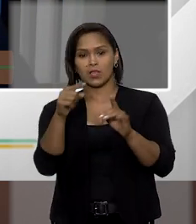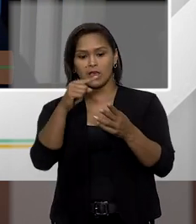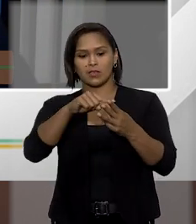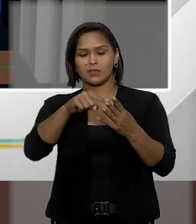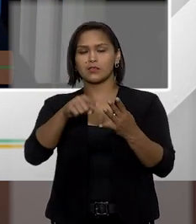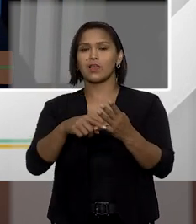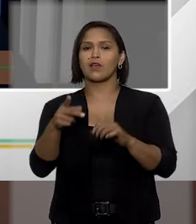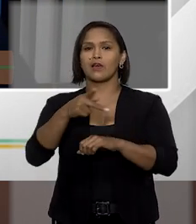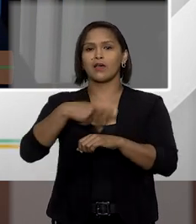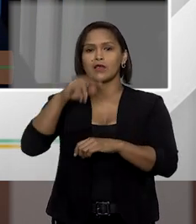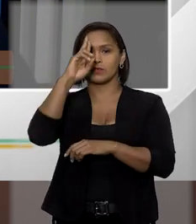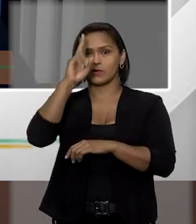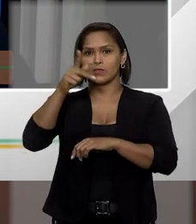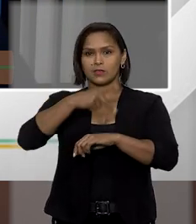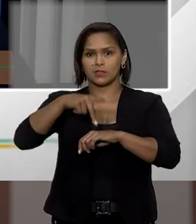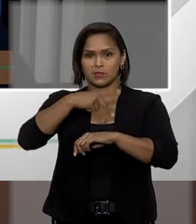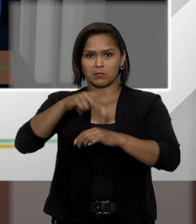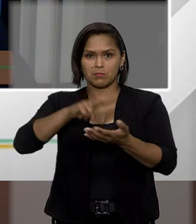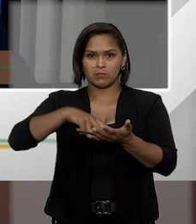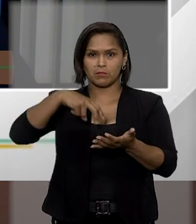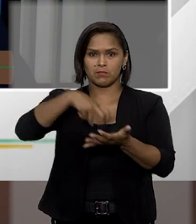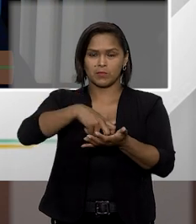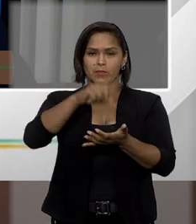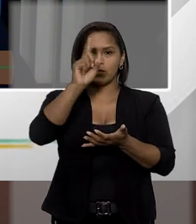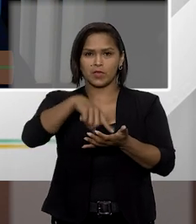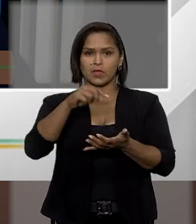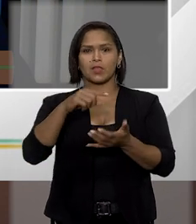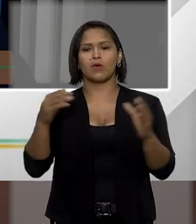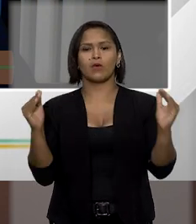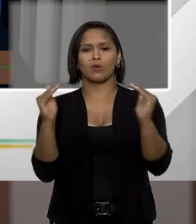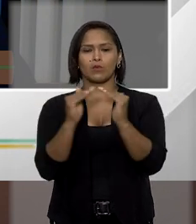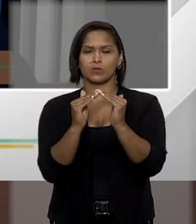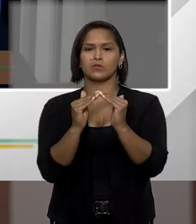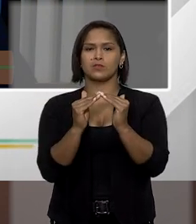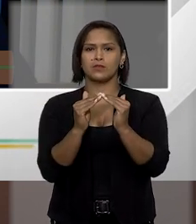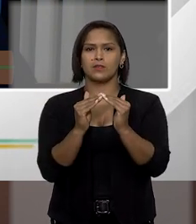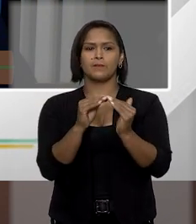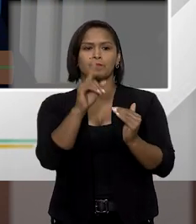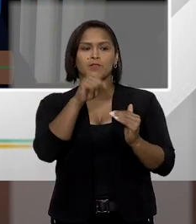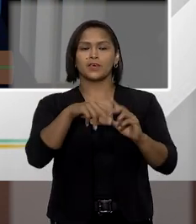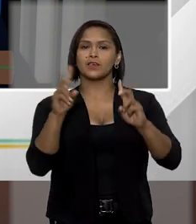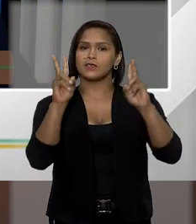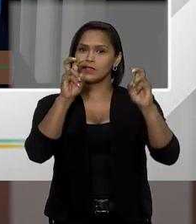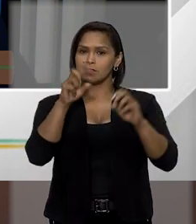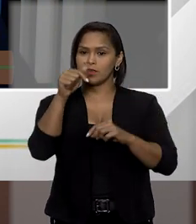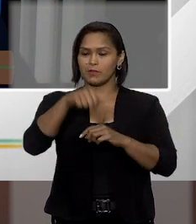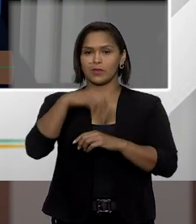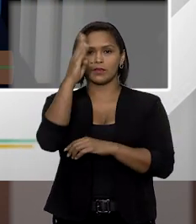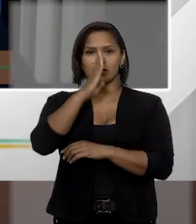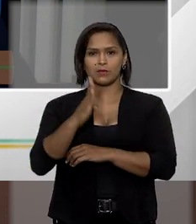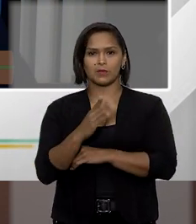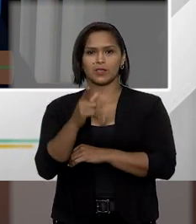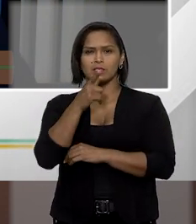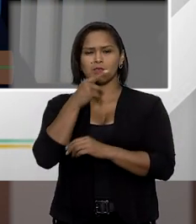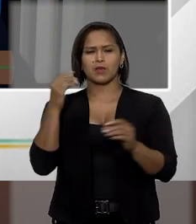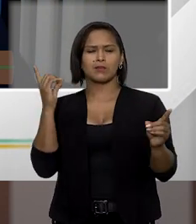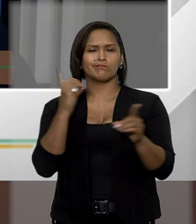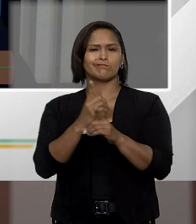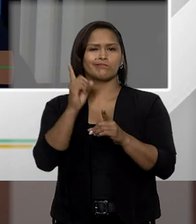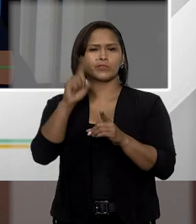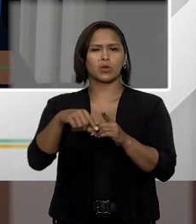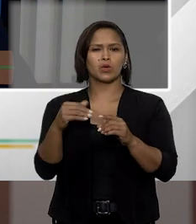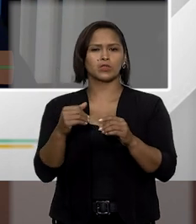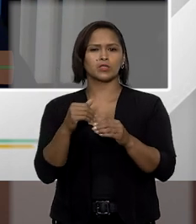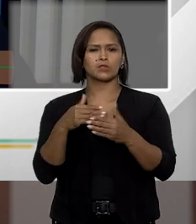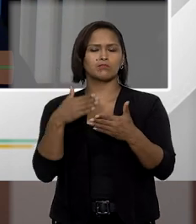inclusive, a responsabilidade penal da pessoa jurídica é algo absolutamente consolidado. E esse assunto no nosso país, ele encontra-se envolto